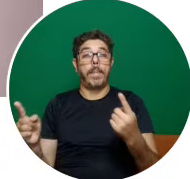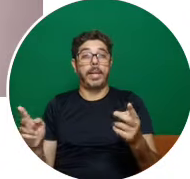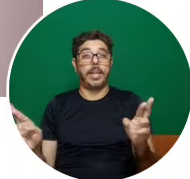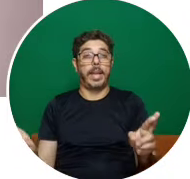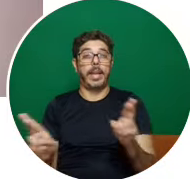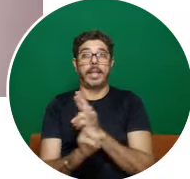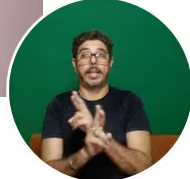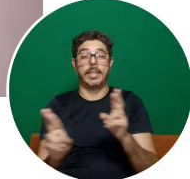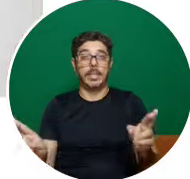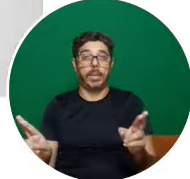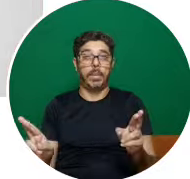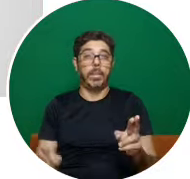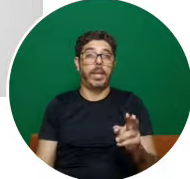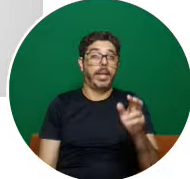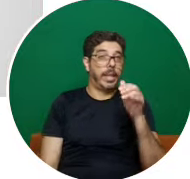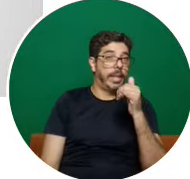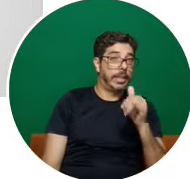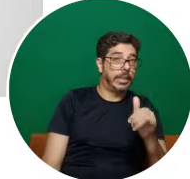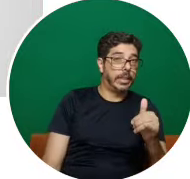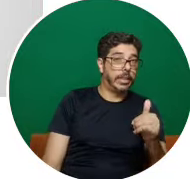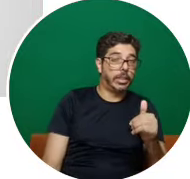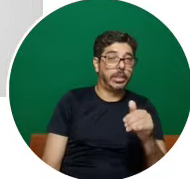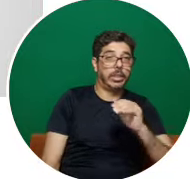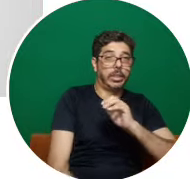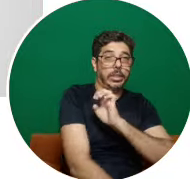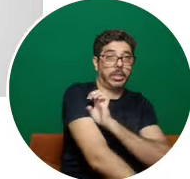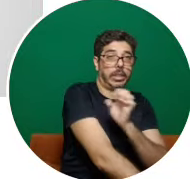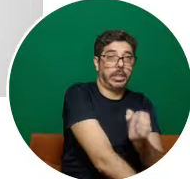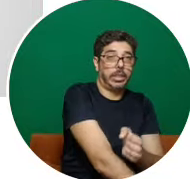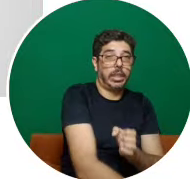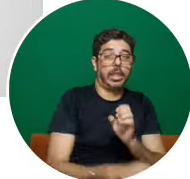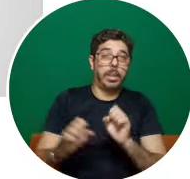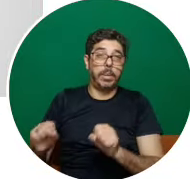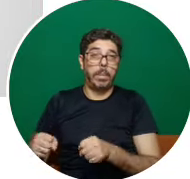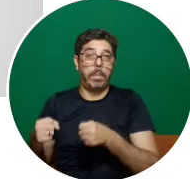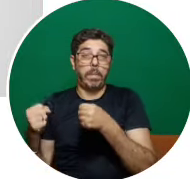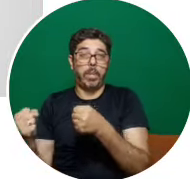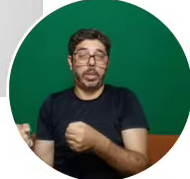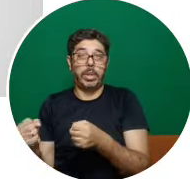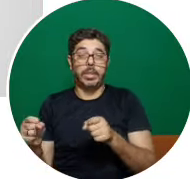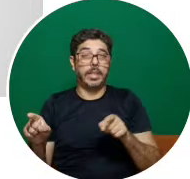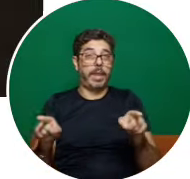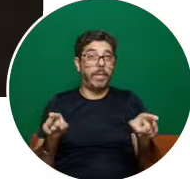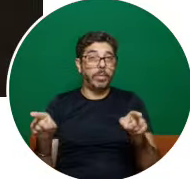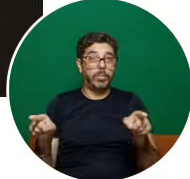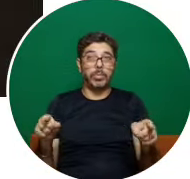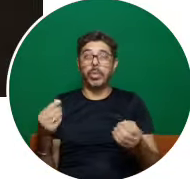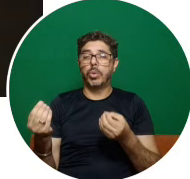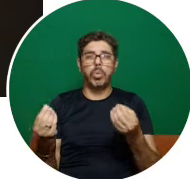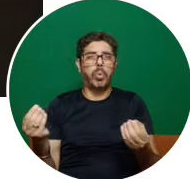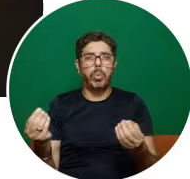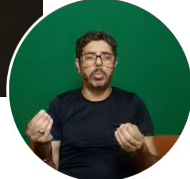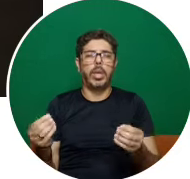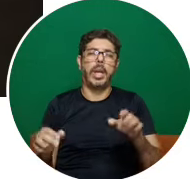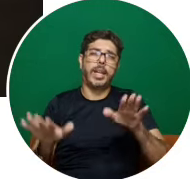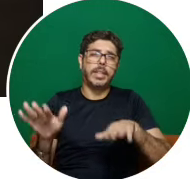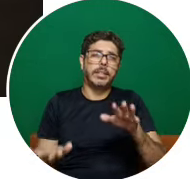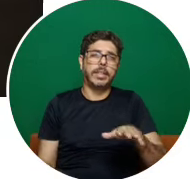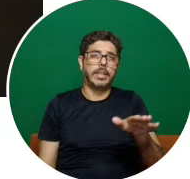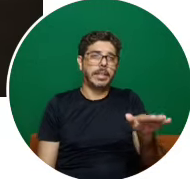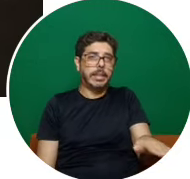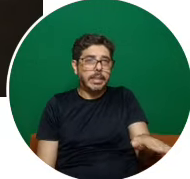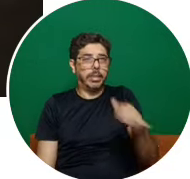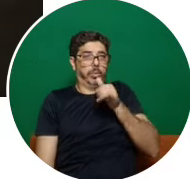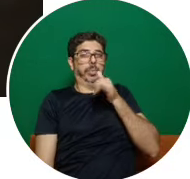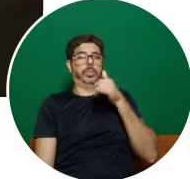qualquer forma, a relação entre potencial e energia é muito importante e explica, por exemplo, por que em algumas situações não levamos